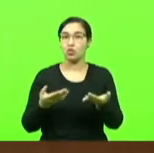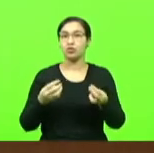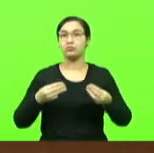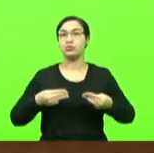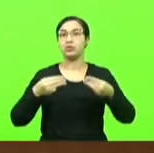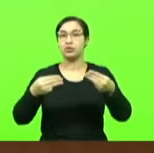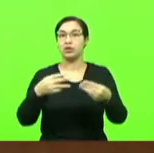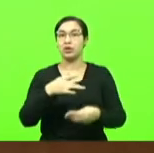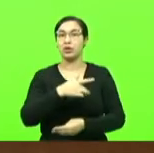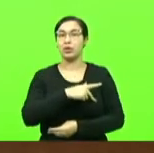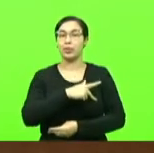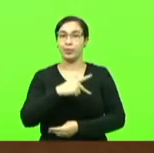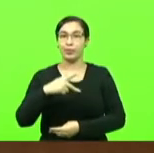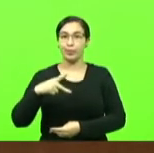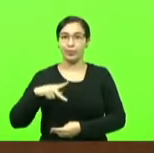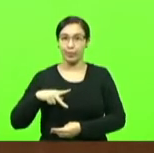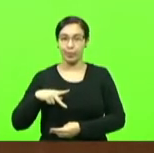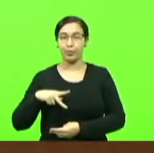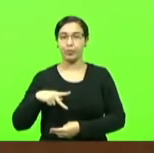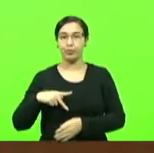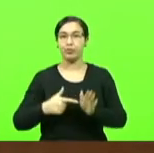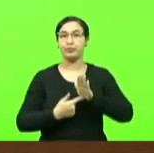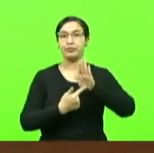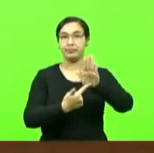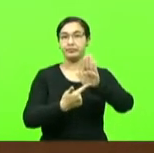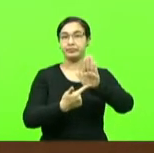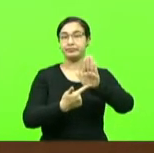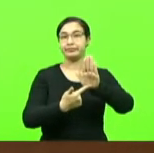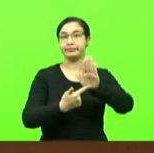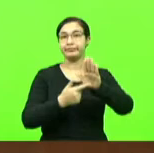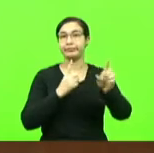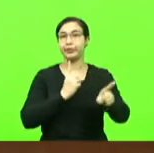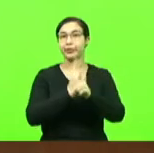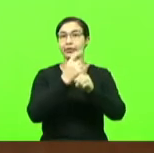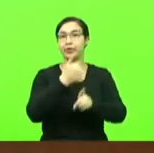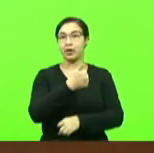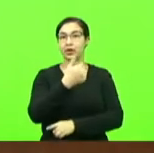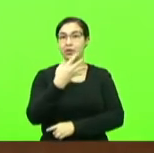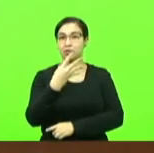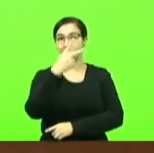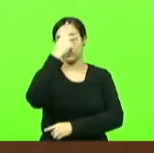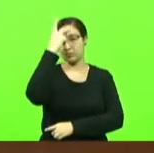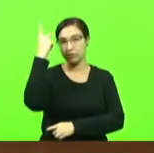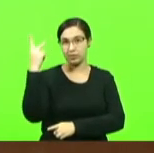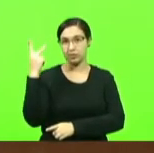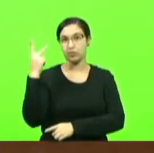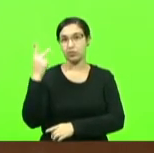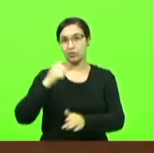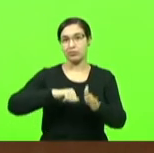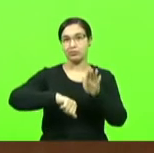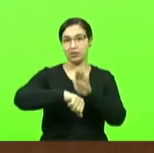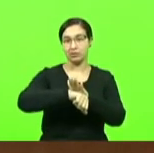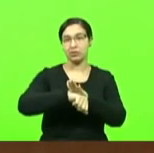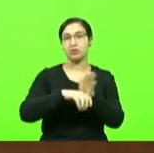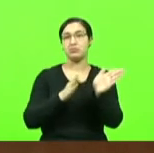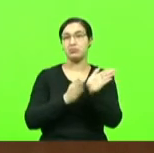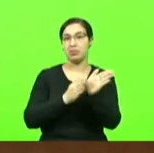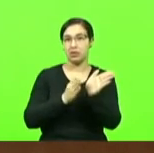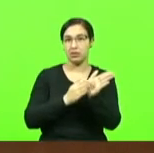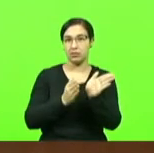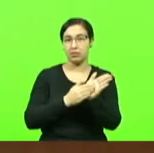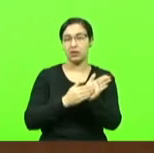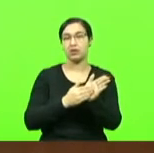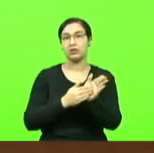Público oferece a denúncia contra 14 pessoas. Essas 14 pessoas, eu quero parabenizar quem fez parte da CPI